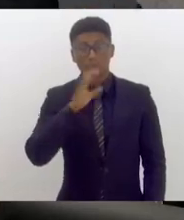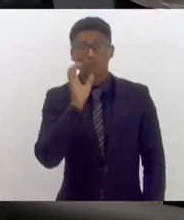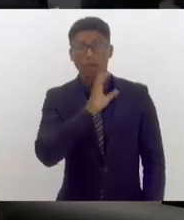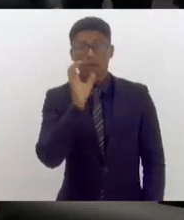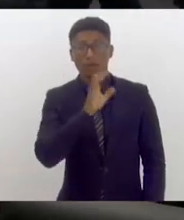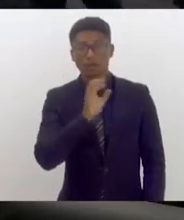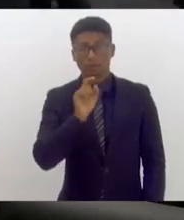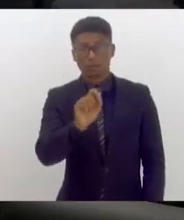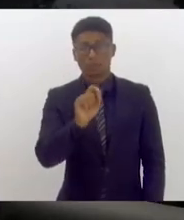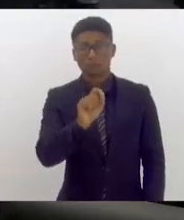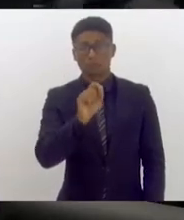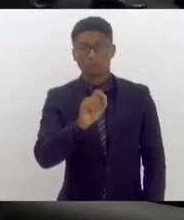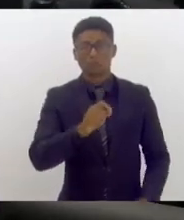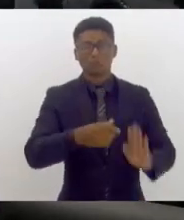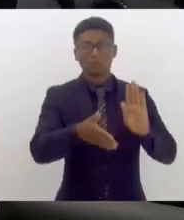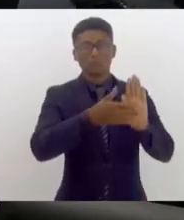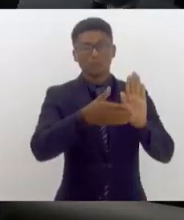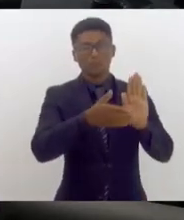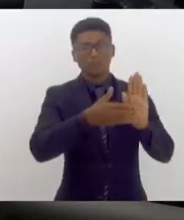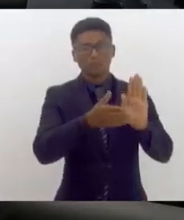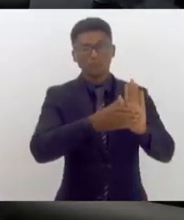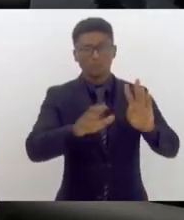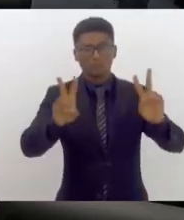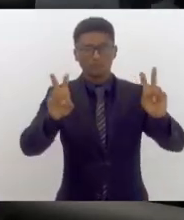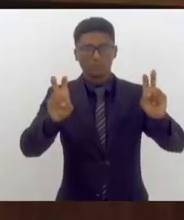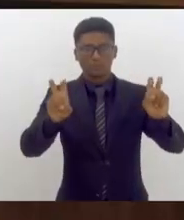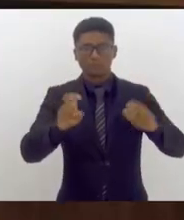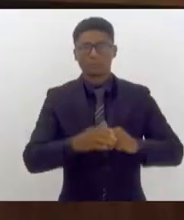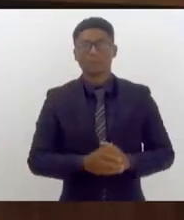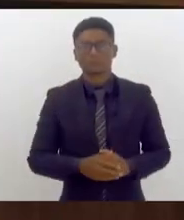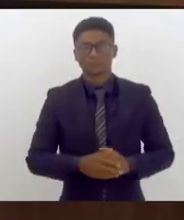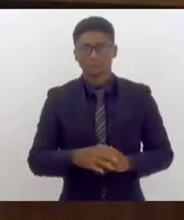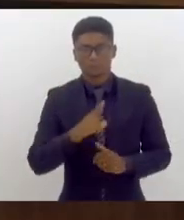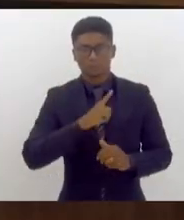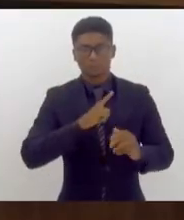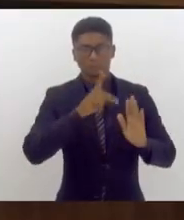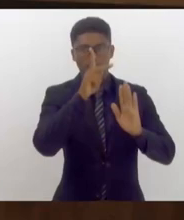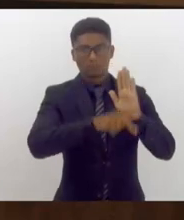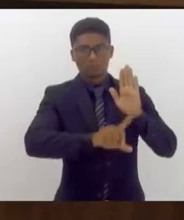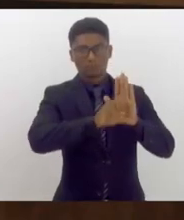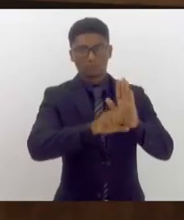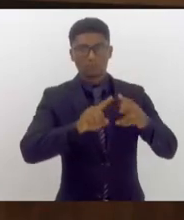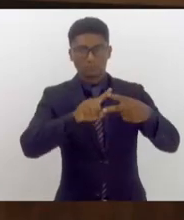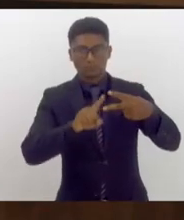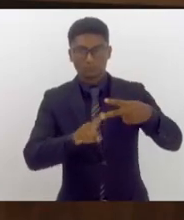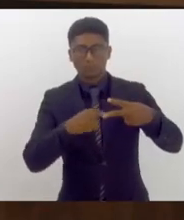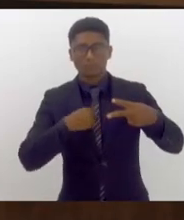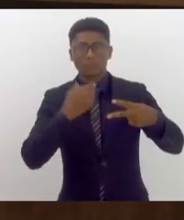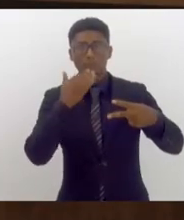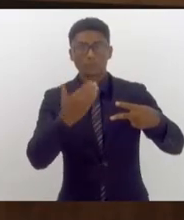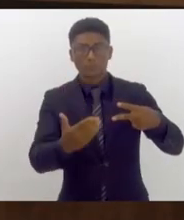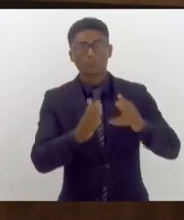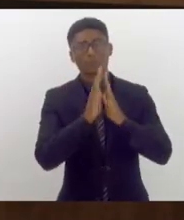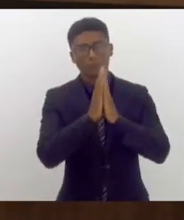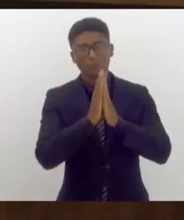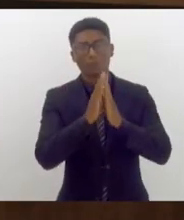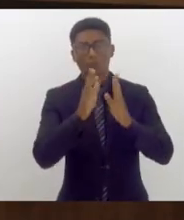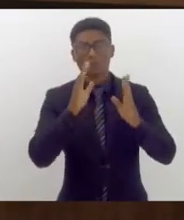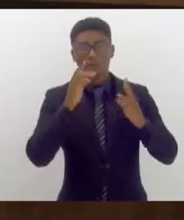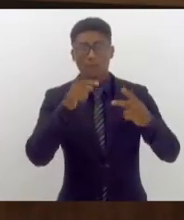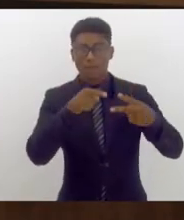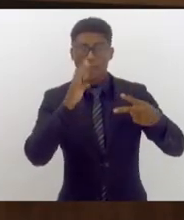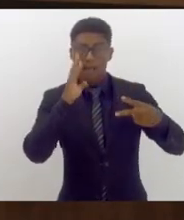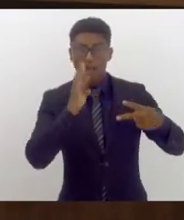relação exatamente a essa pauta das chuvas, que nós temos aqui dois PLs, e eu gostaria de solicitar a Vossa Excelência uma prioridade,